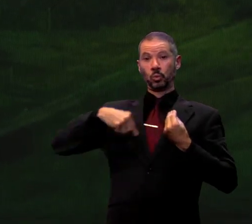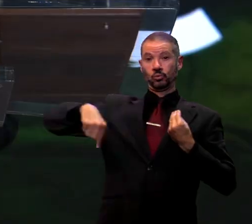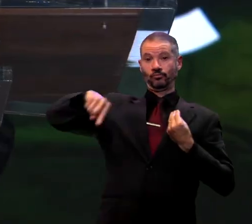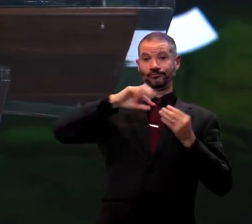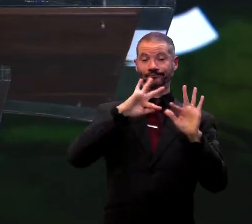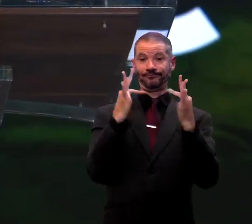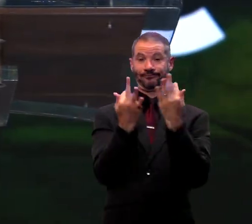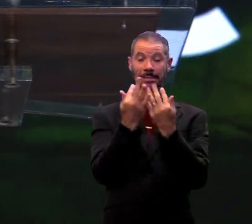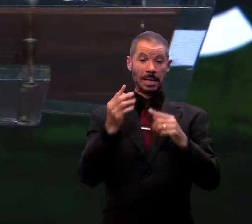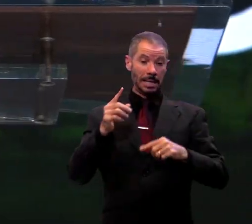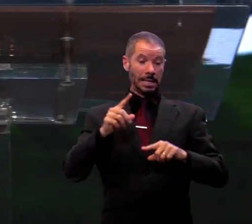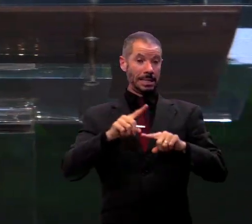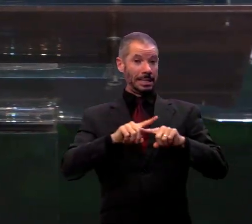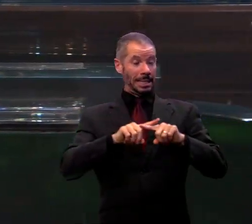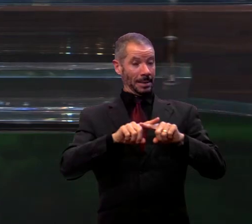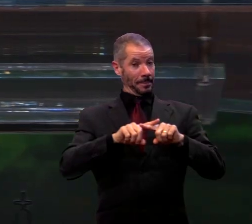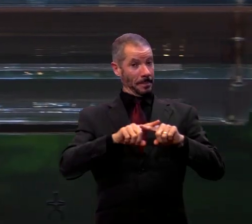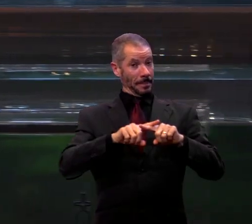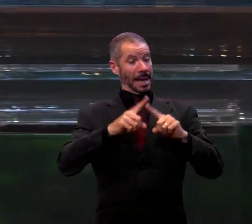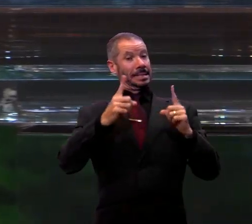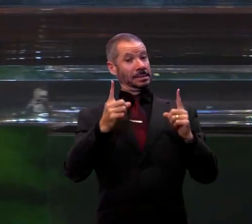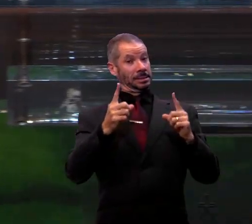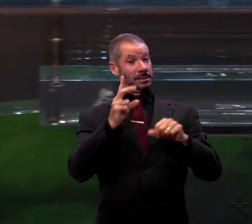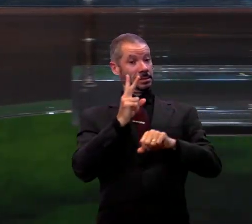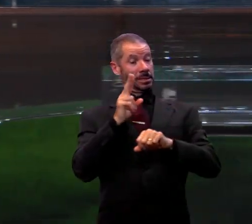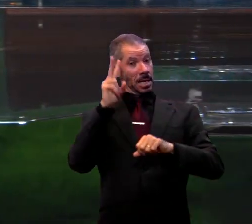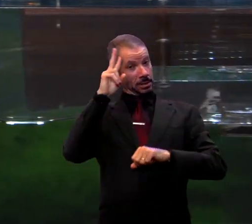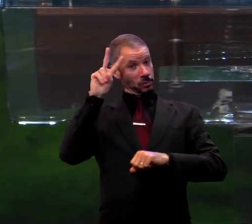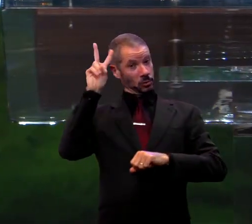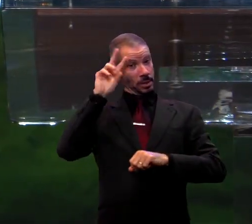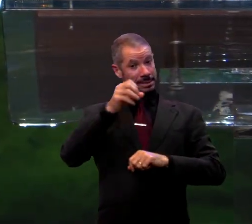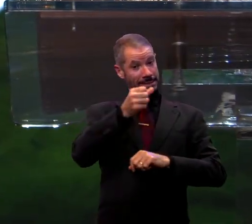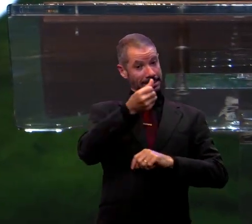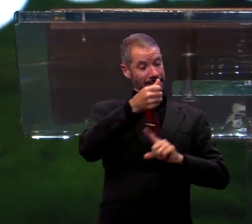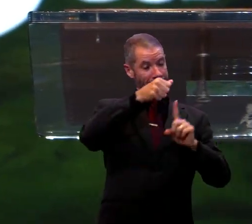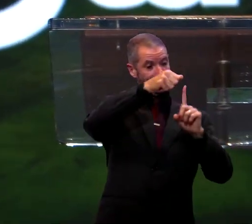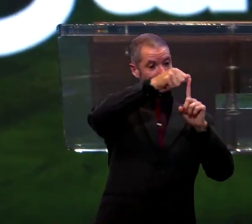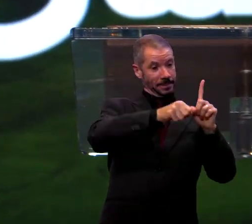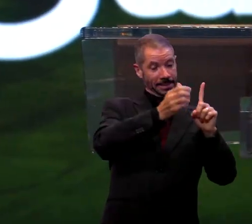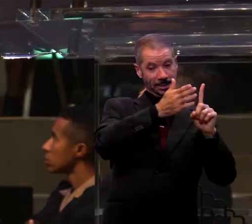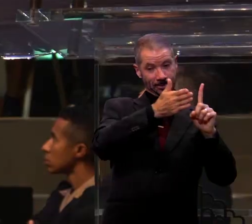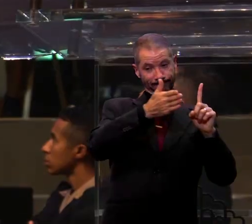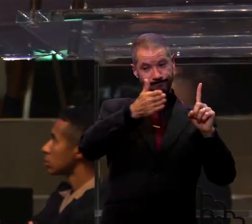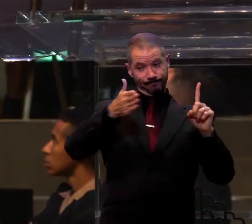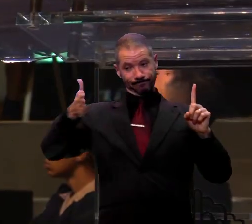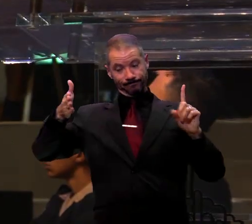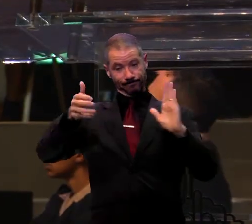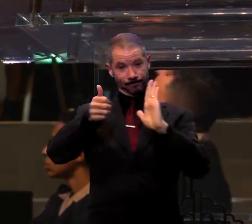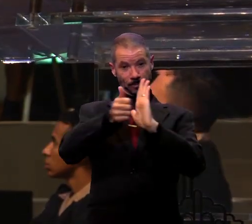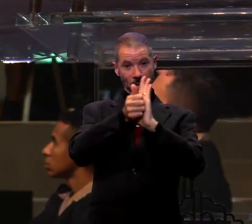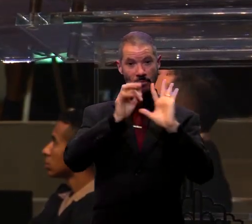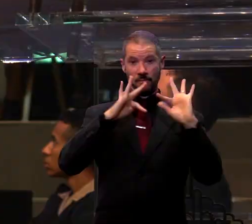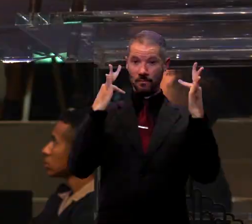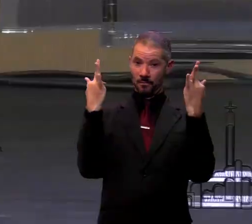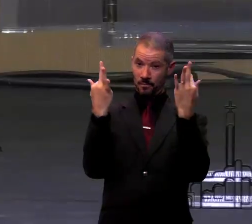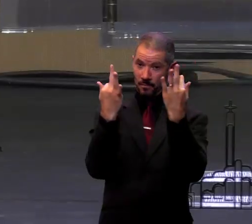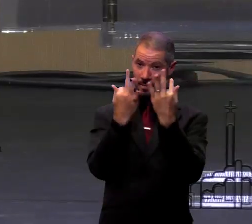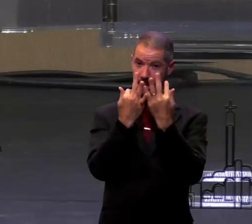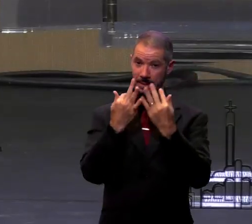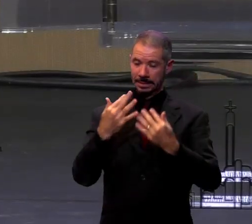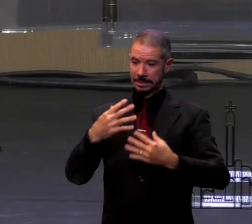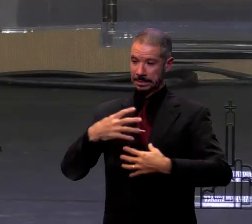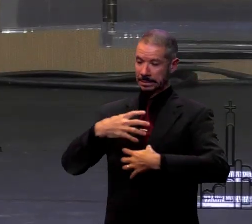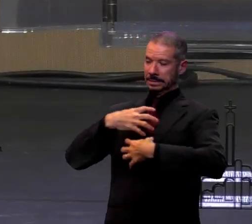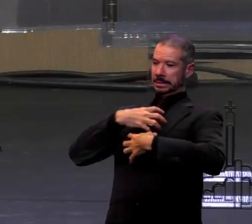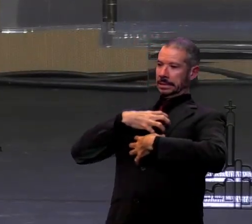Mas é interessante porque a história não para aí. 6 meses mais ou menos de igreja, e uma família da igreja sente no